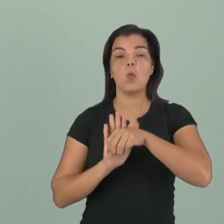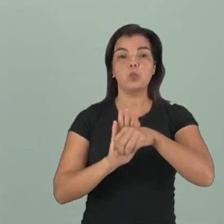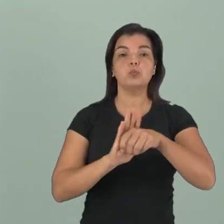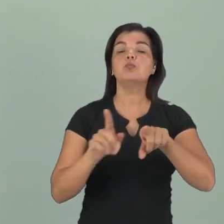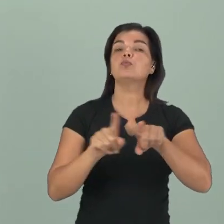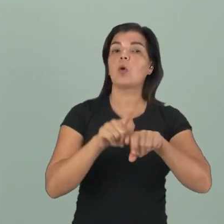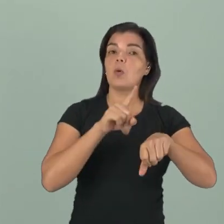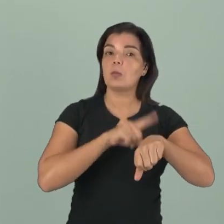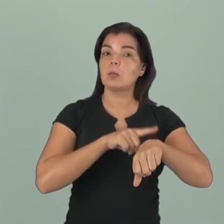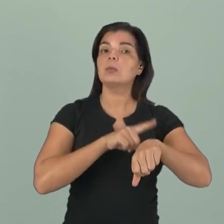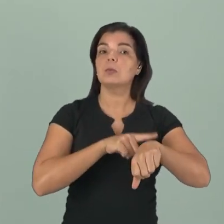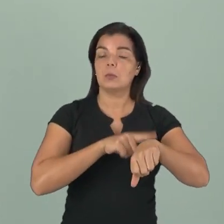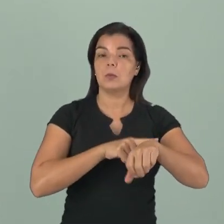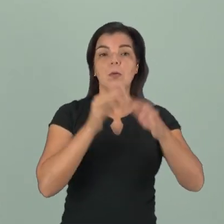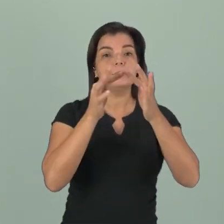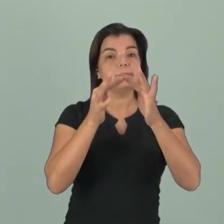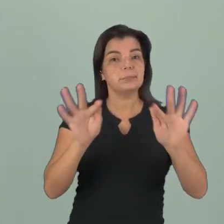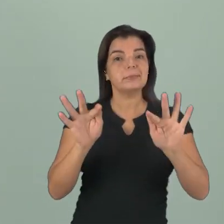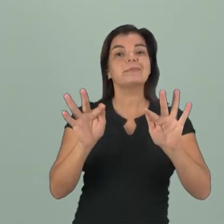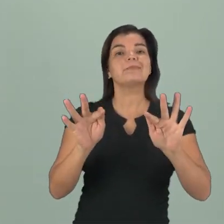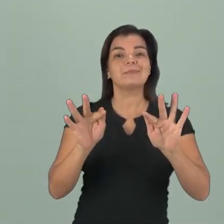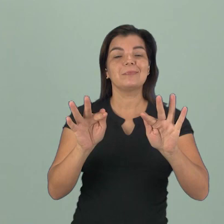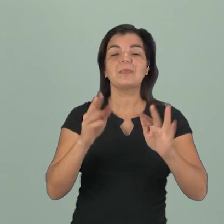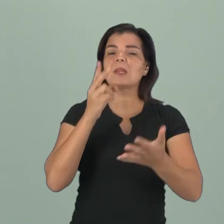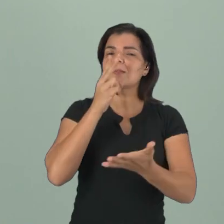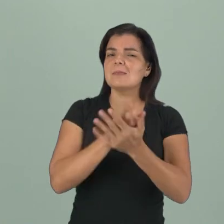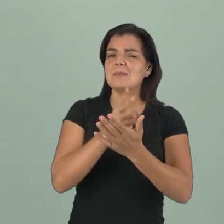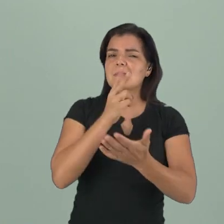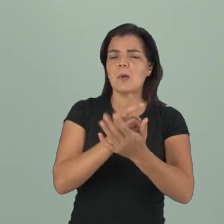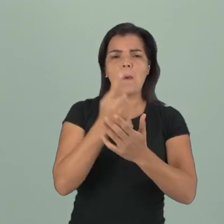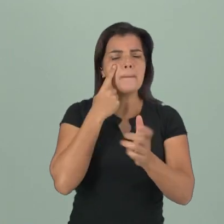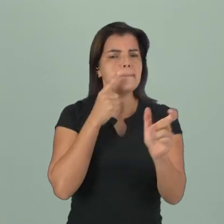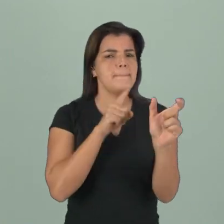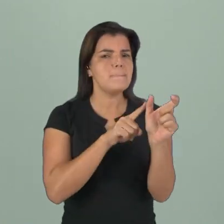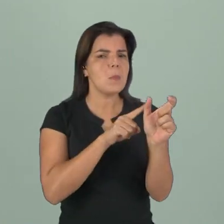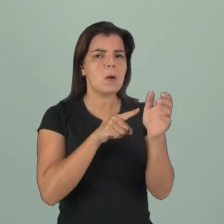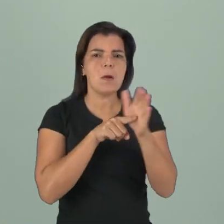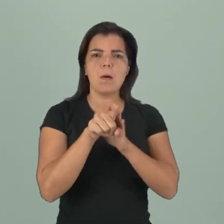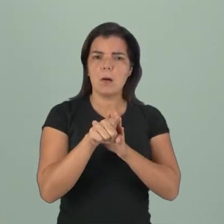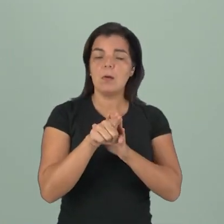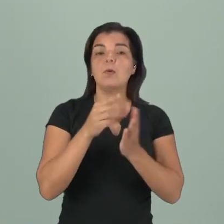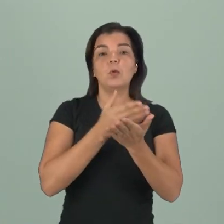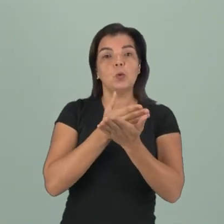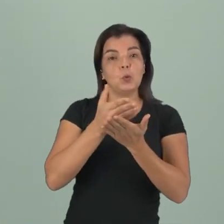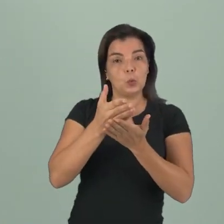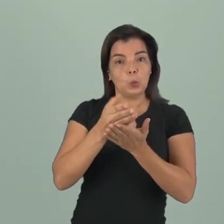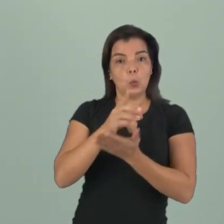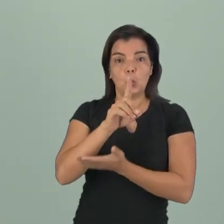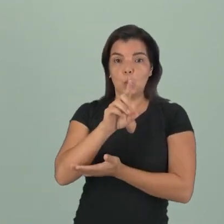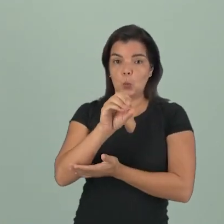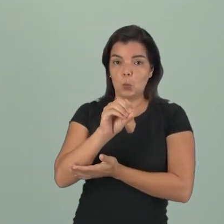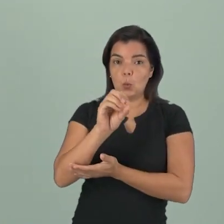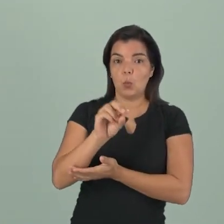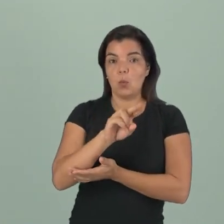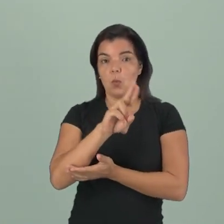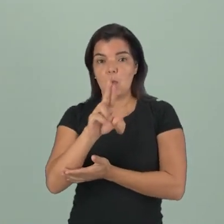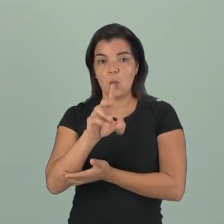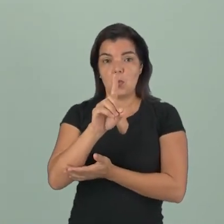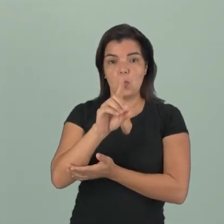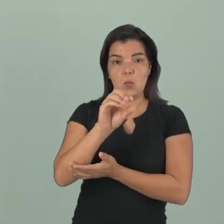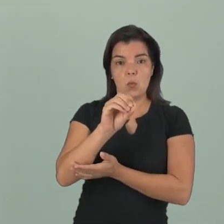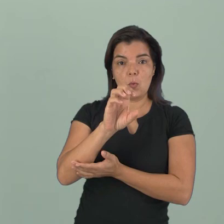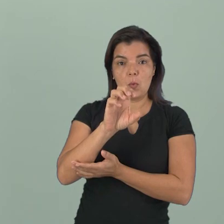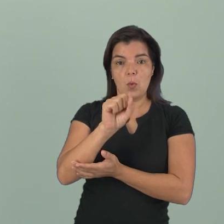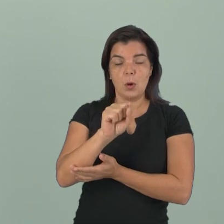o tempo verbal da sua frase. Então, toda vez que você viu uma pergunta que começa com o do ou com o does, você